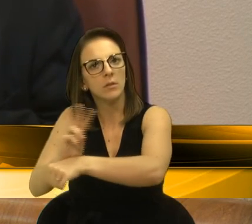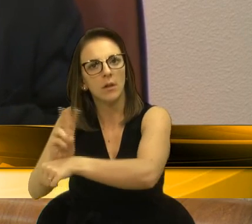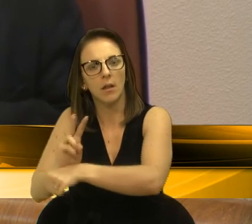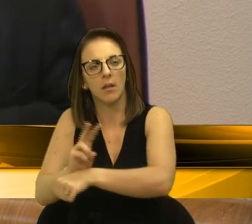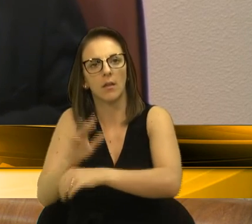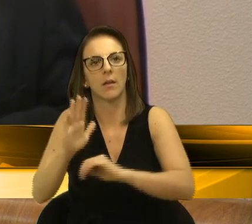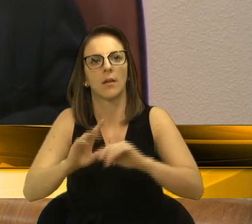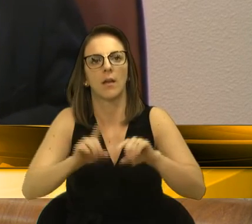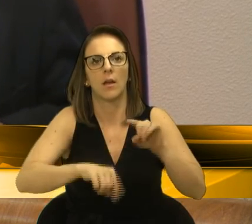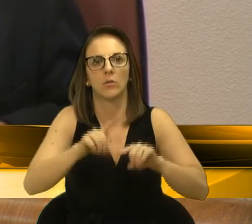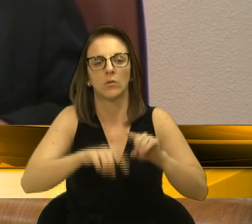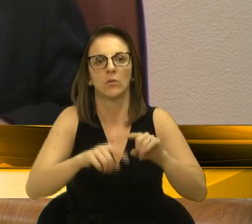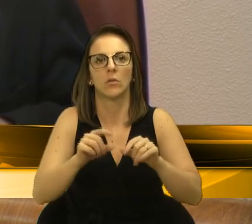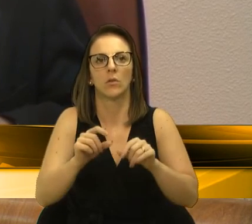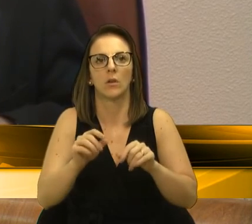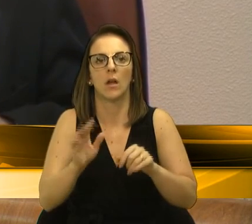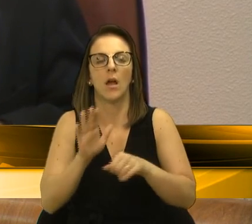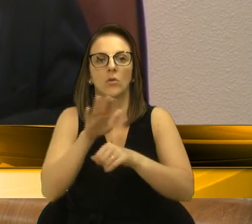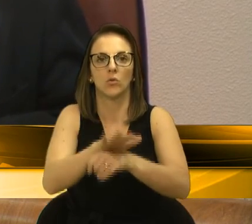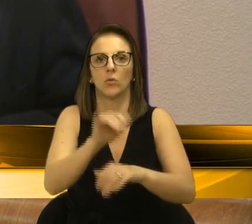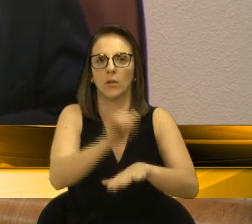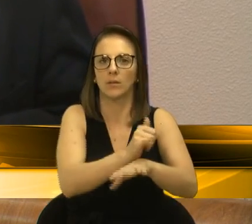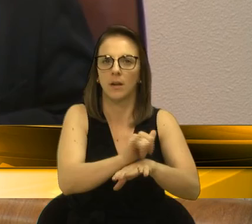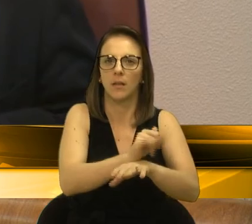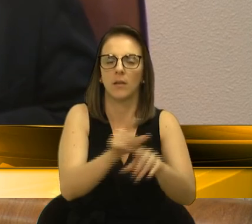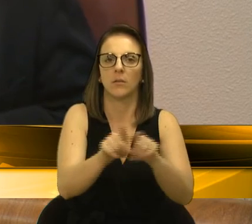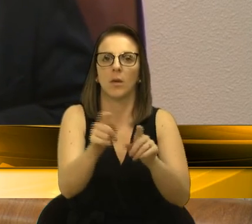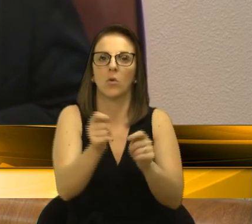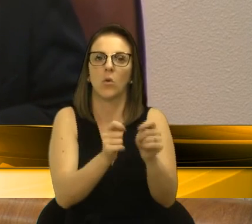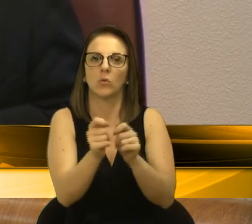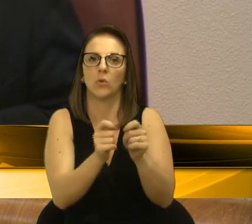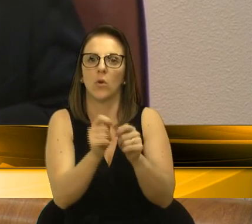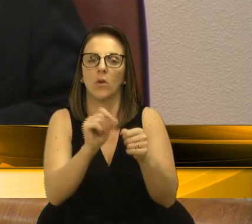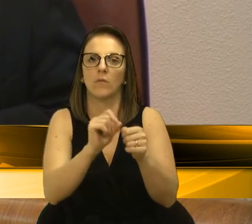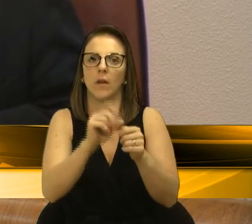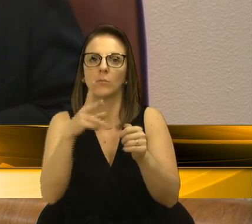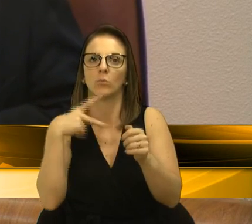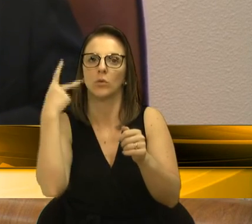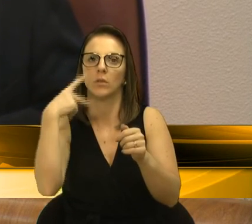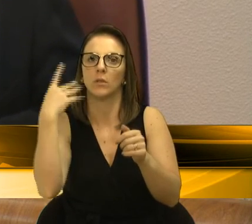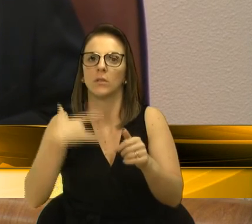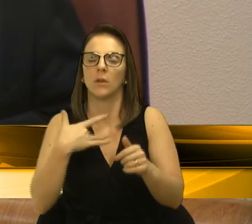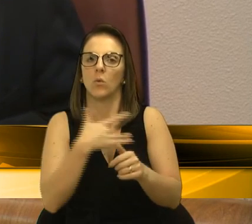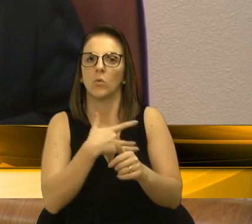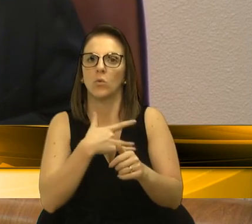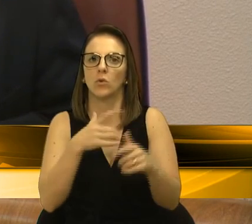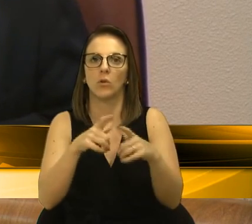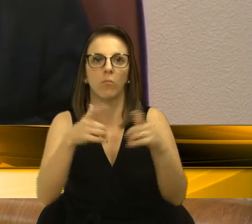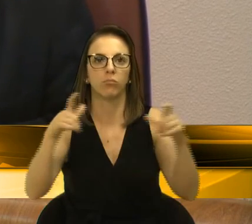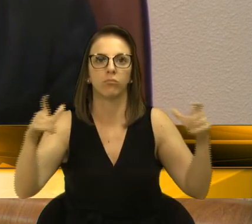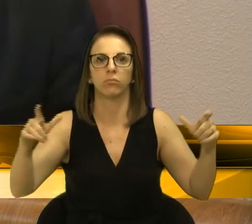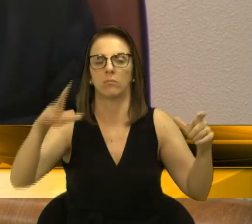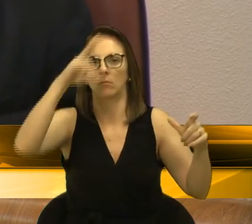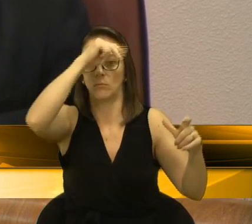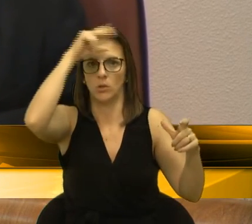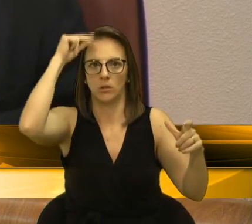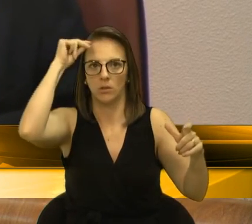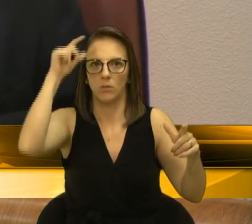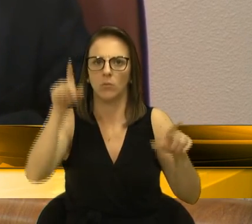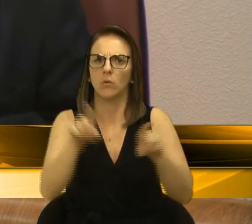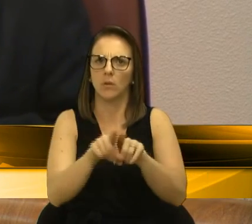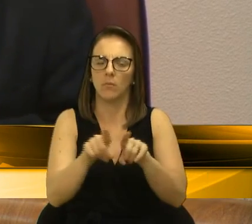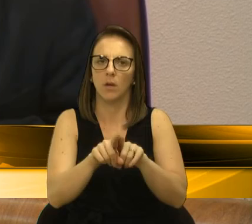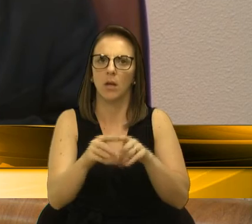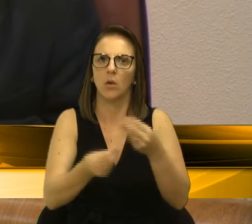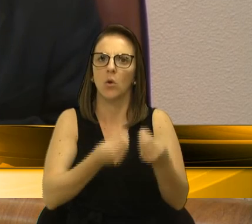e proposição de estratégias e no controle da execução da política de saúde na abrangência do município, inclusive nos seus